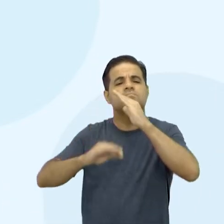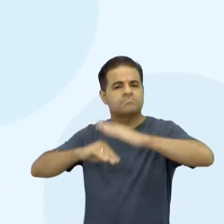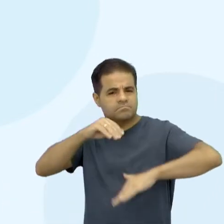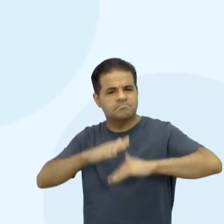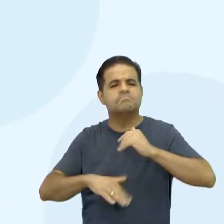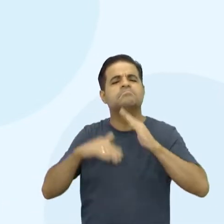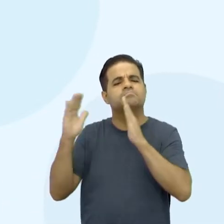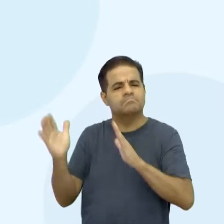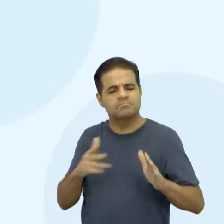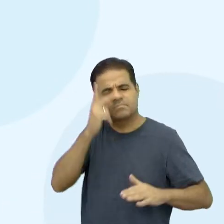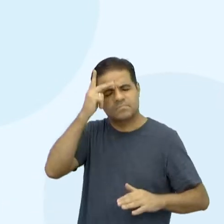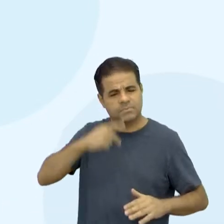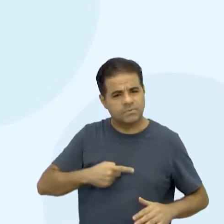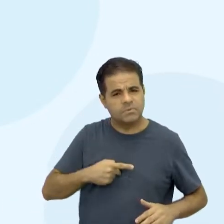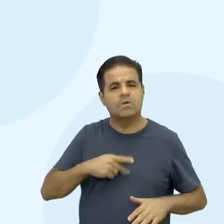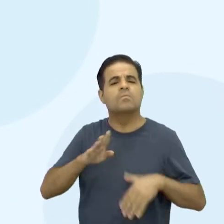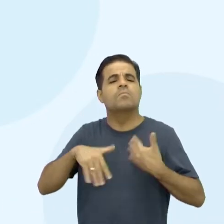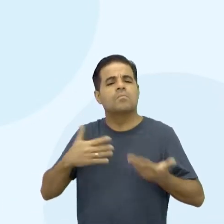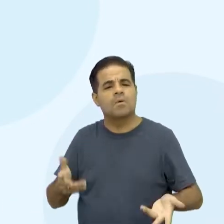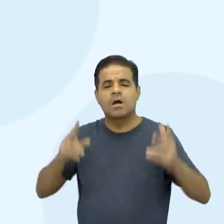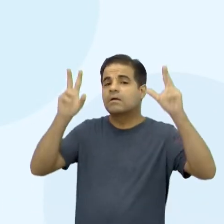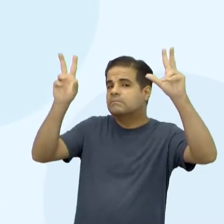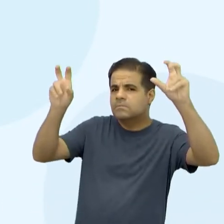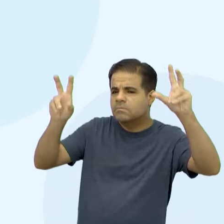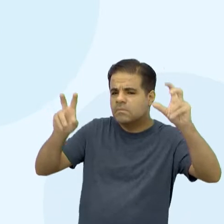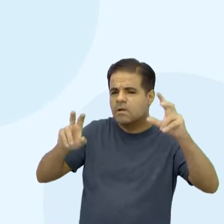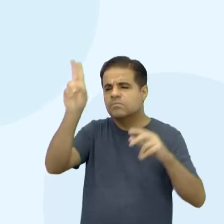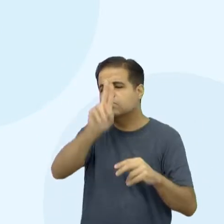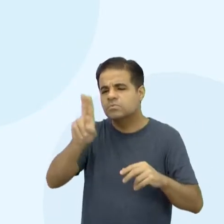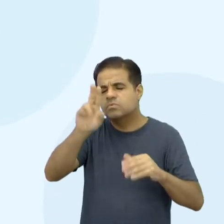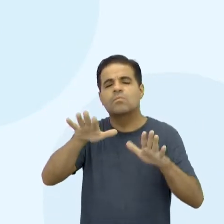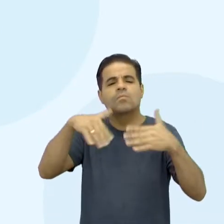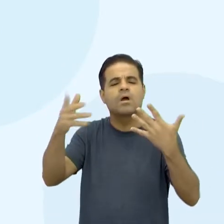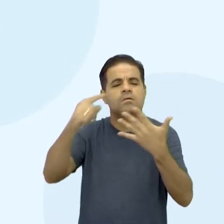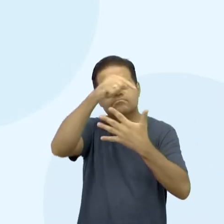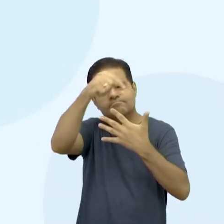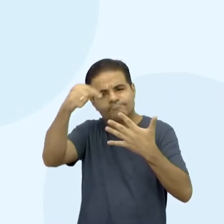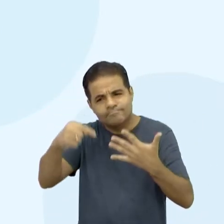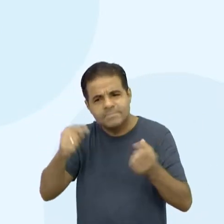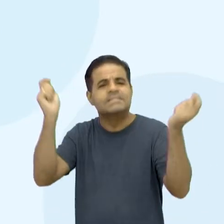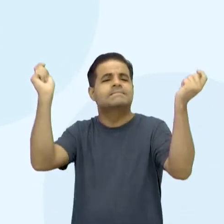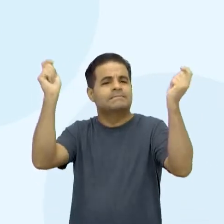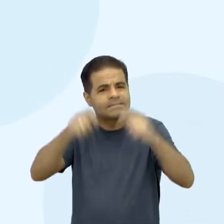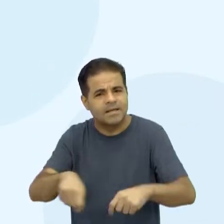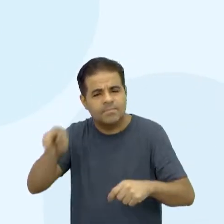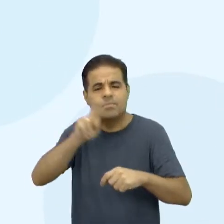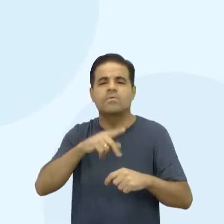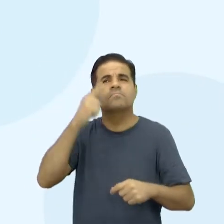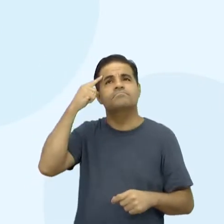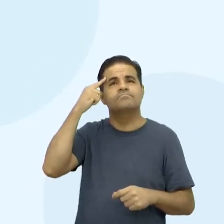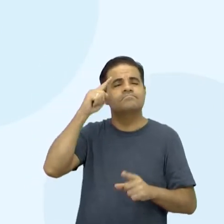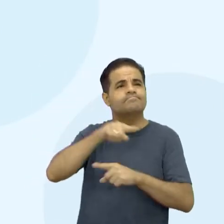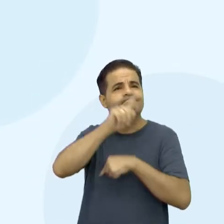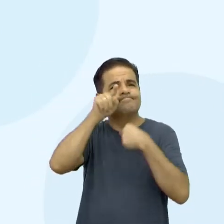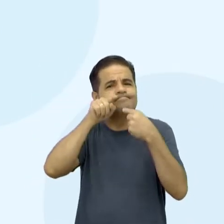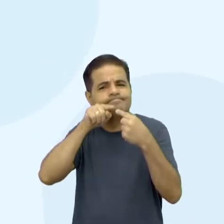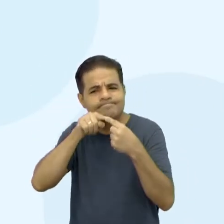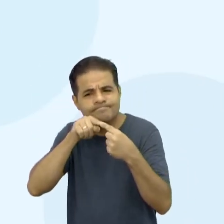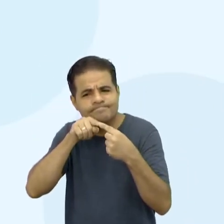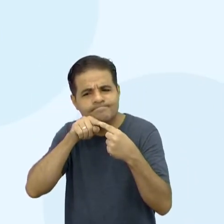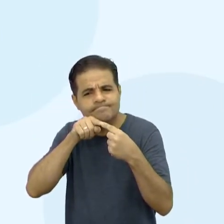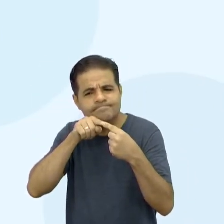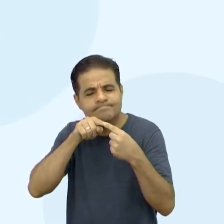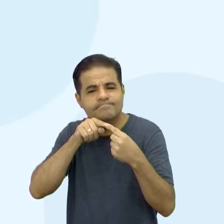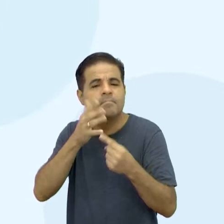produção textual, quais são as temáticas que são utilizadas, quais os meios que a gente pode utilizar, né? Qual a nossa intencionalidade